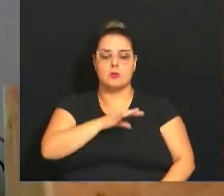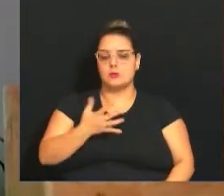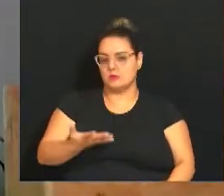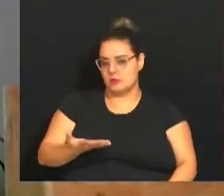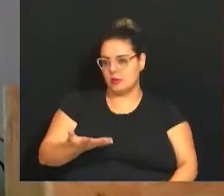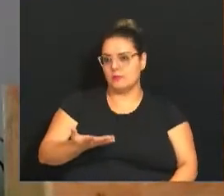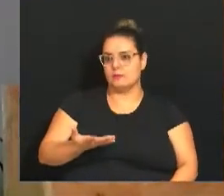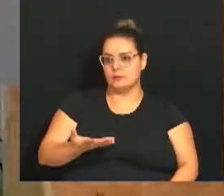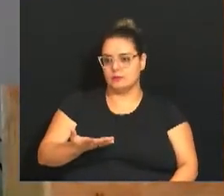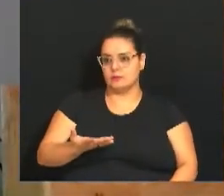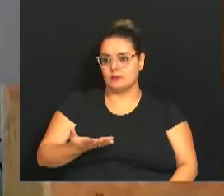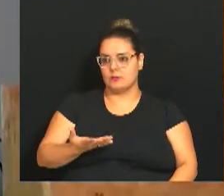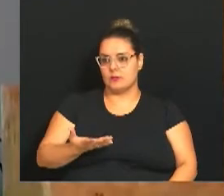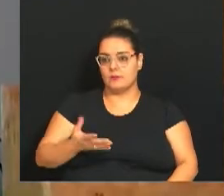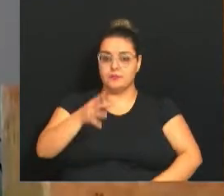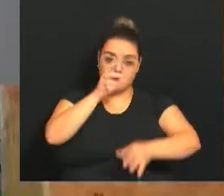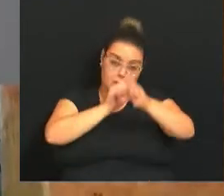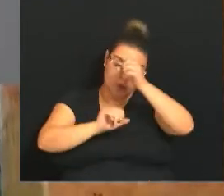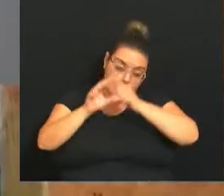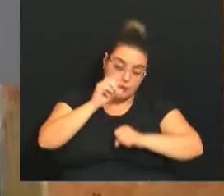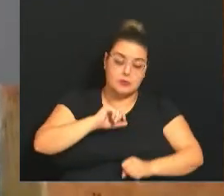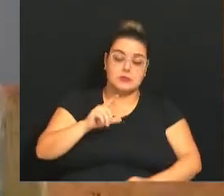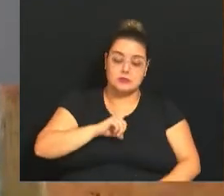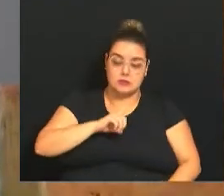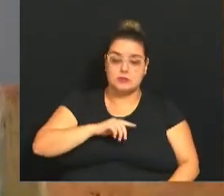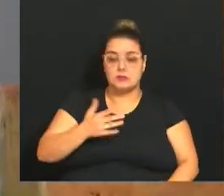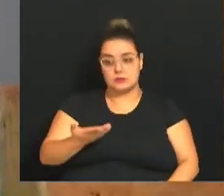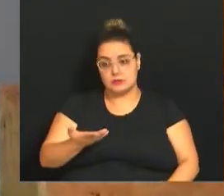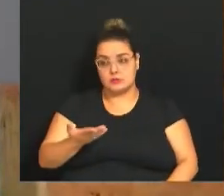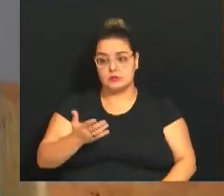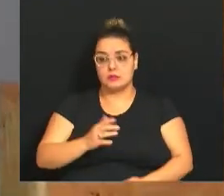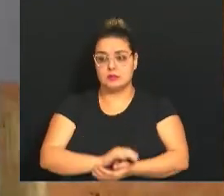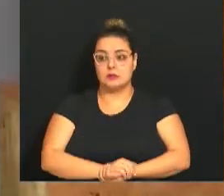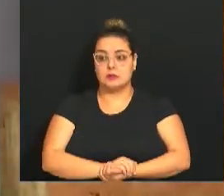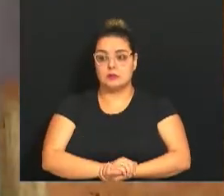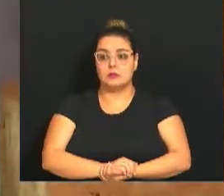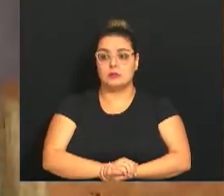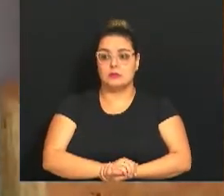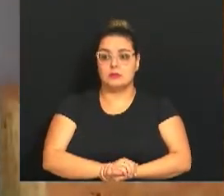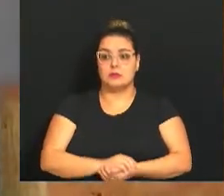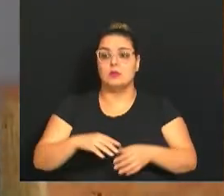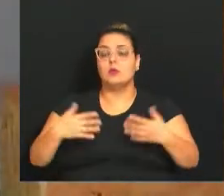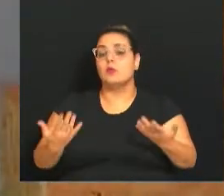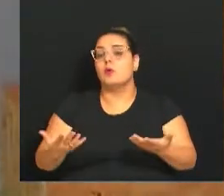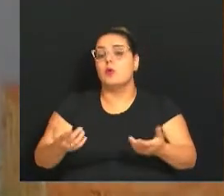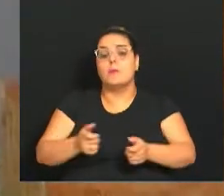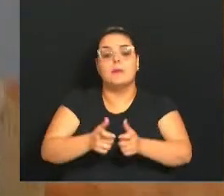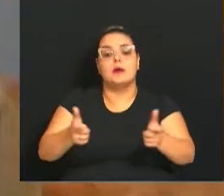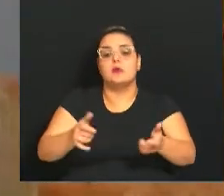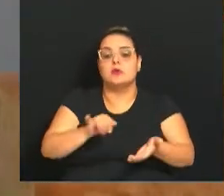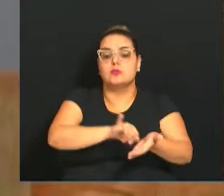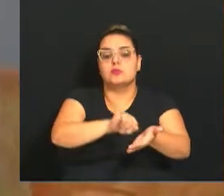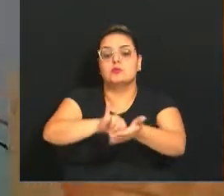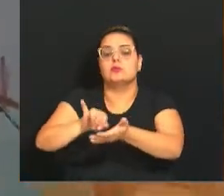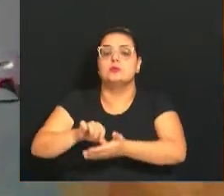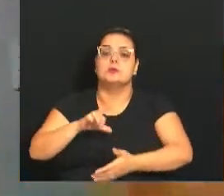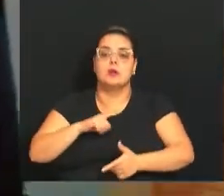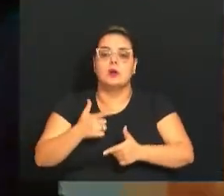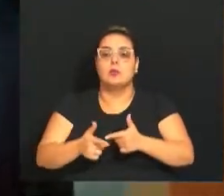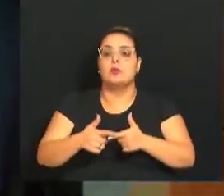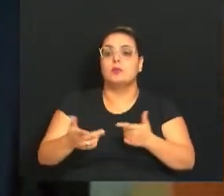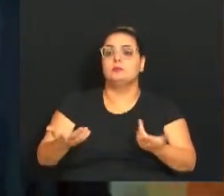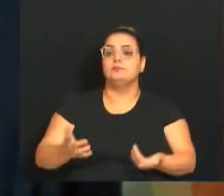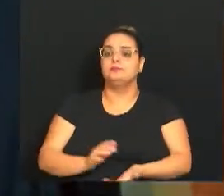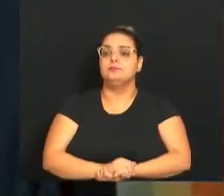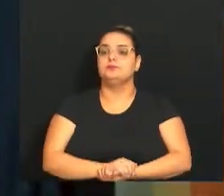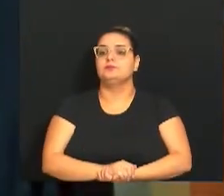coisa que é um aprendizado que a gente tem que ter, porque quase todos os centros urbanos têm esse mesmo problema. Bom, você